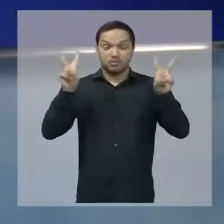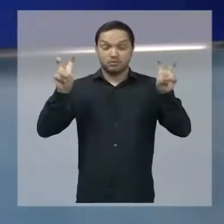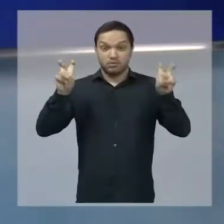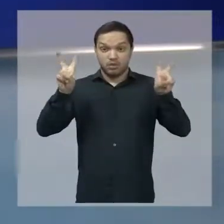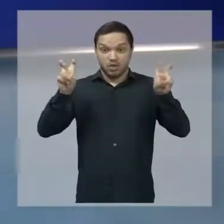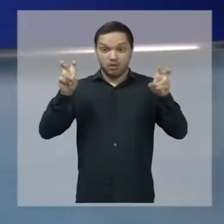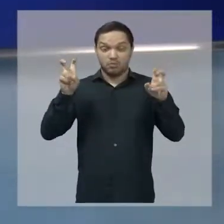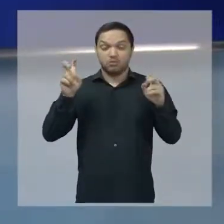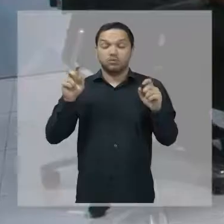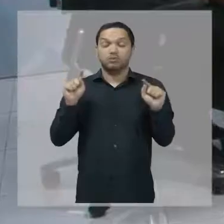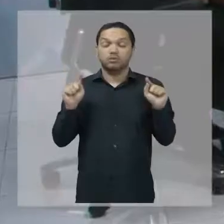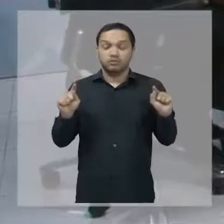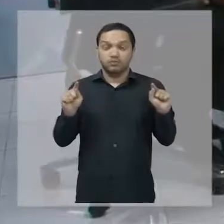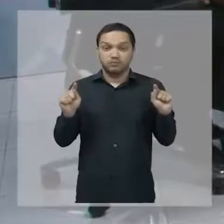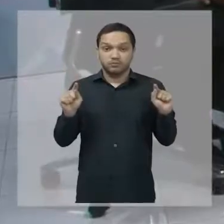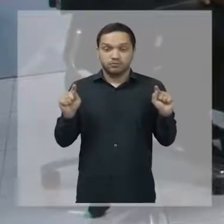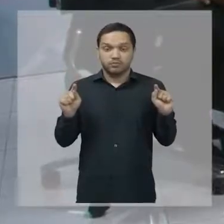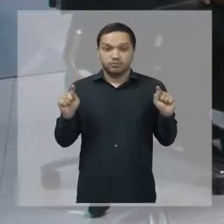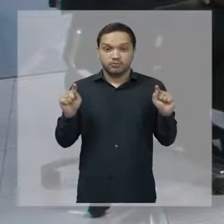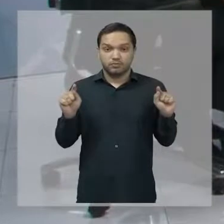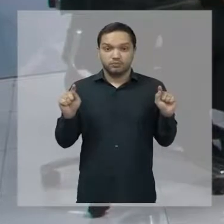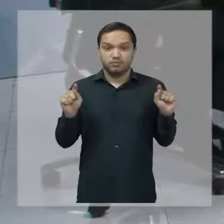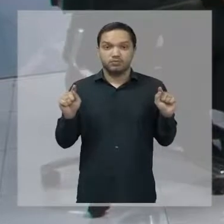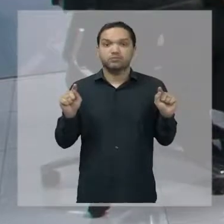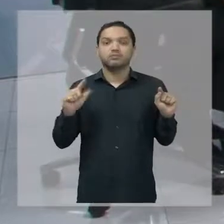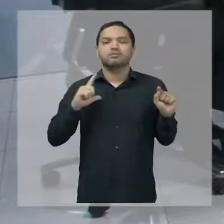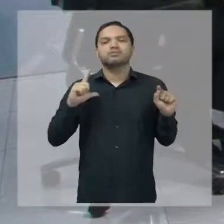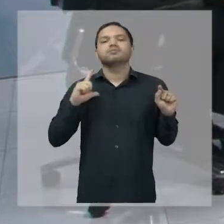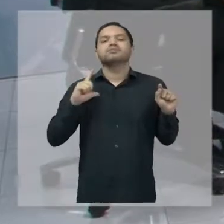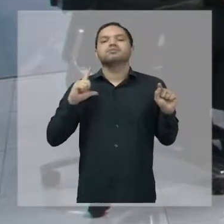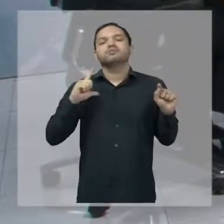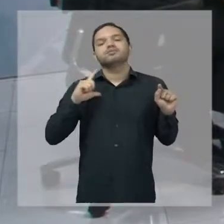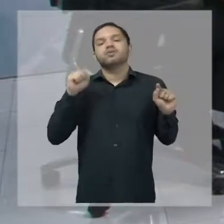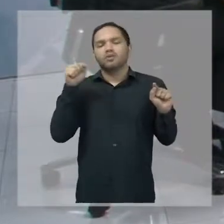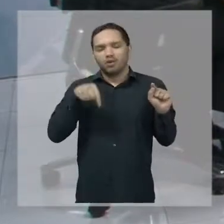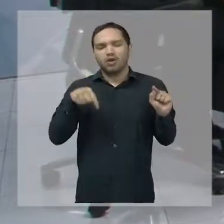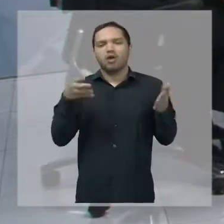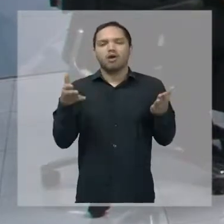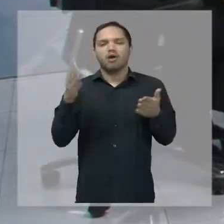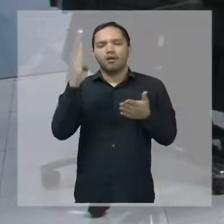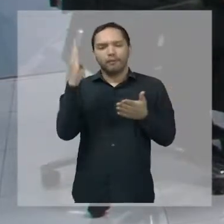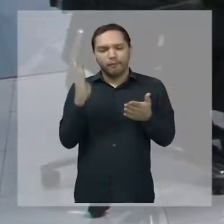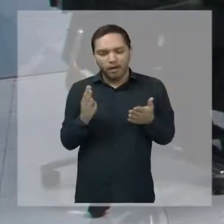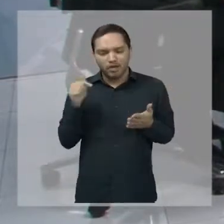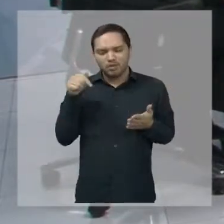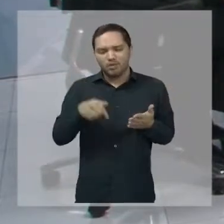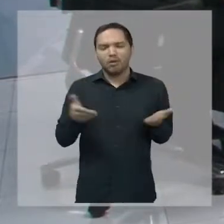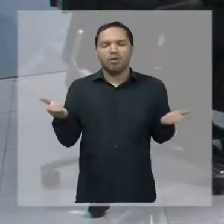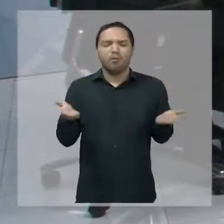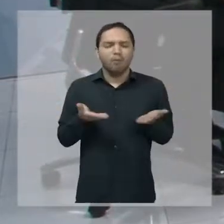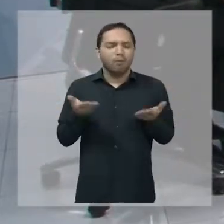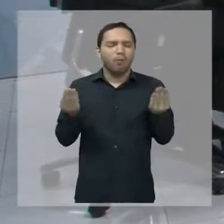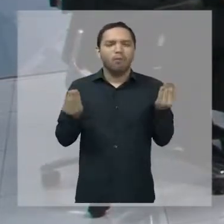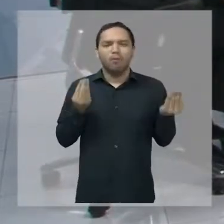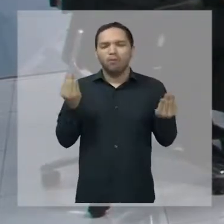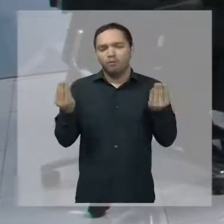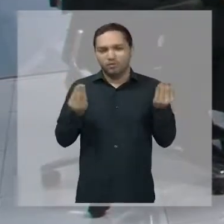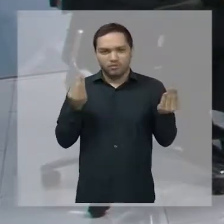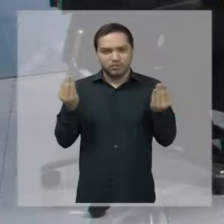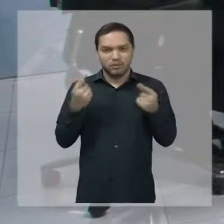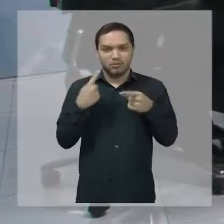nossa discussão, que está diretamente ligada à situação que o Brasil está nesse instante, essa